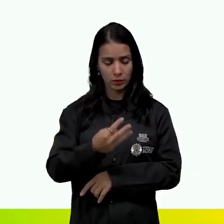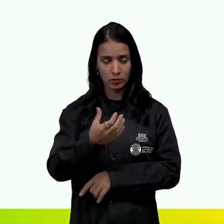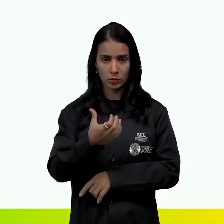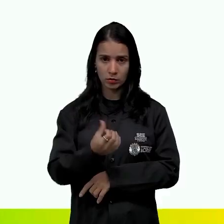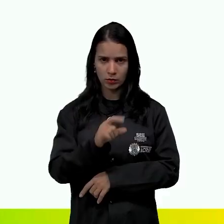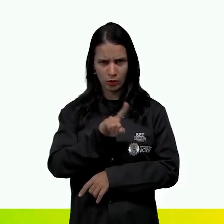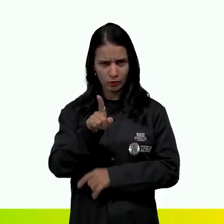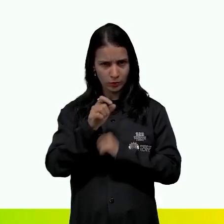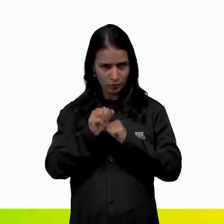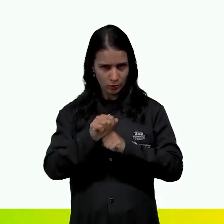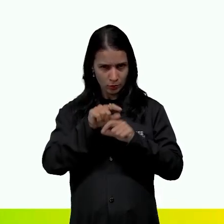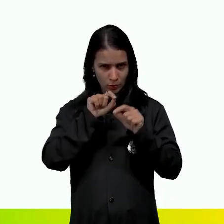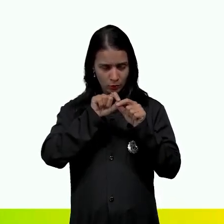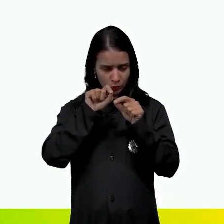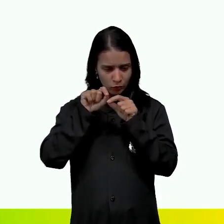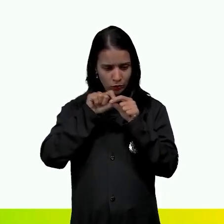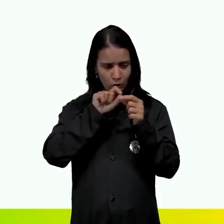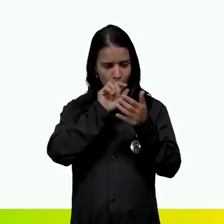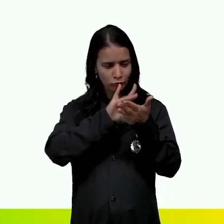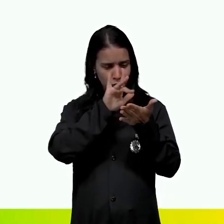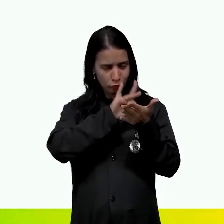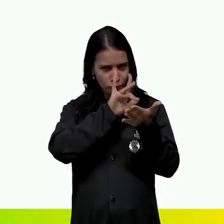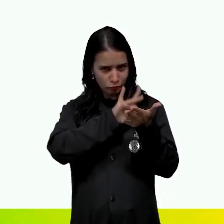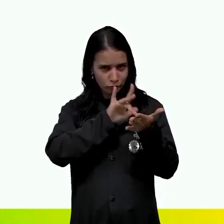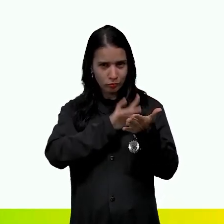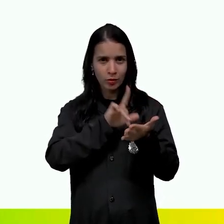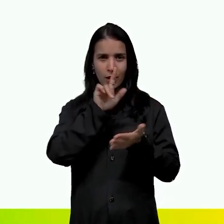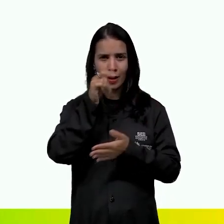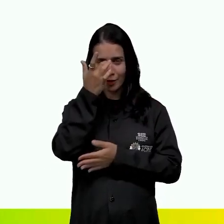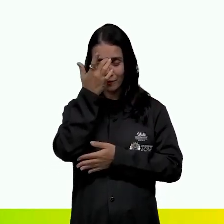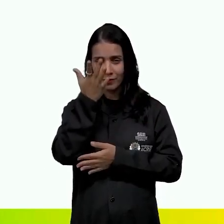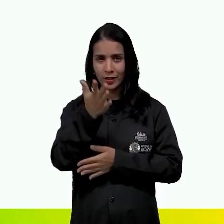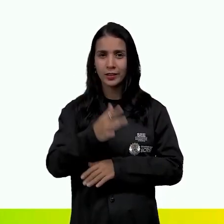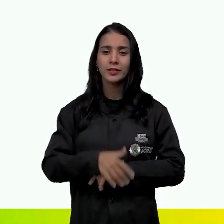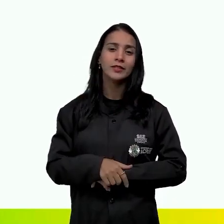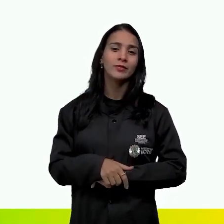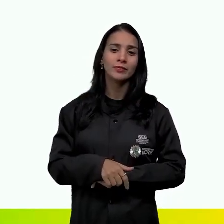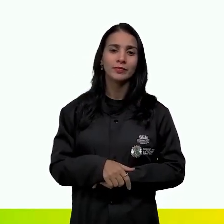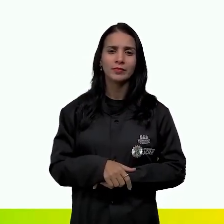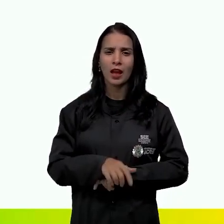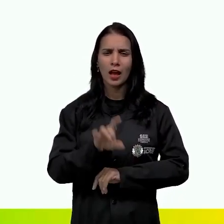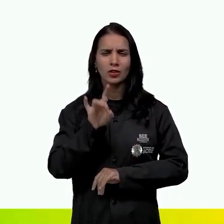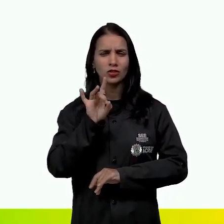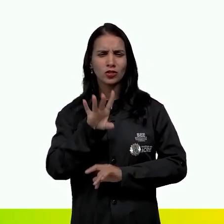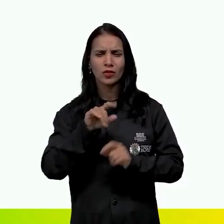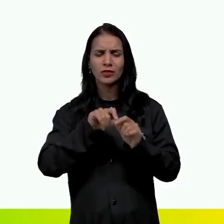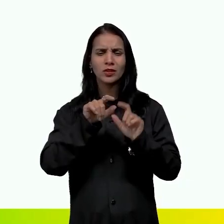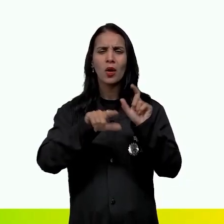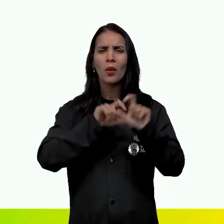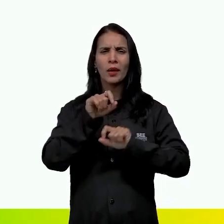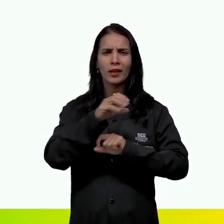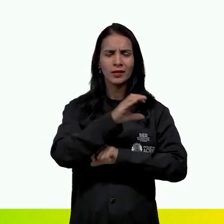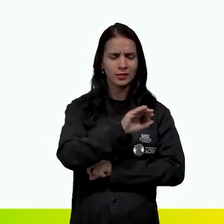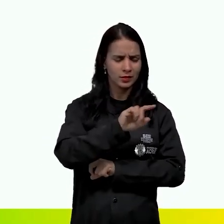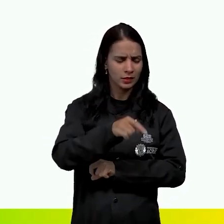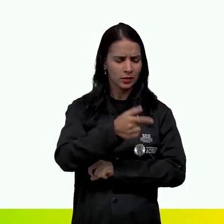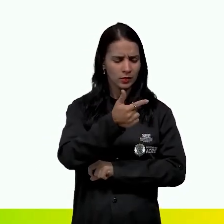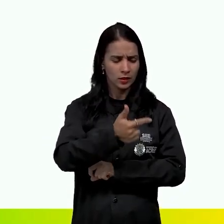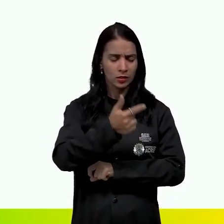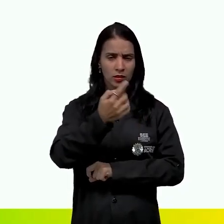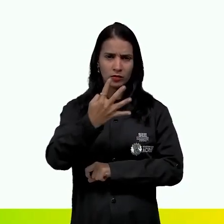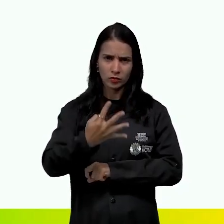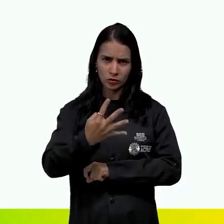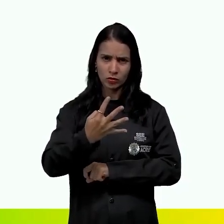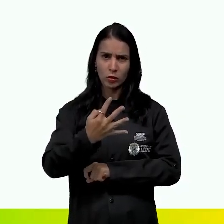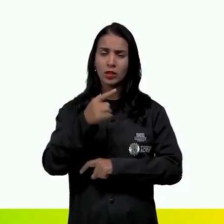deixar assim, já que não é tão difícil fazer a conta. Basta você pegar o 0,24 e dividir para 2 dá 0,12. Quando